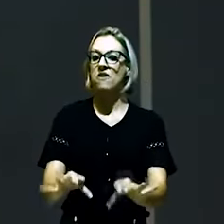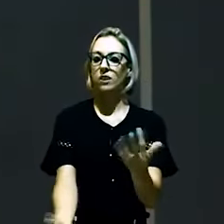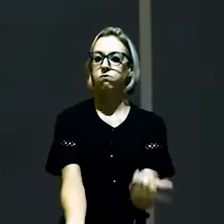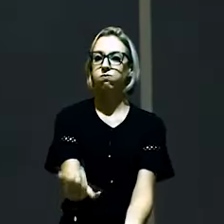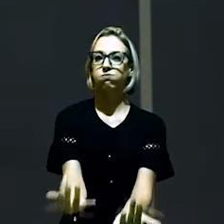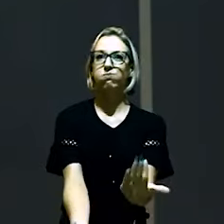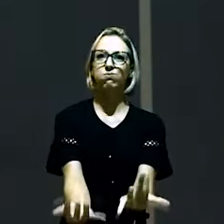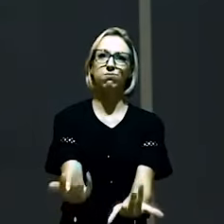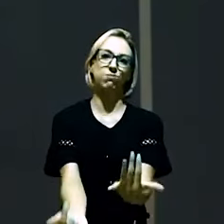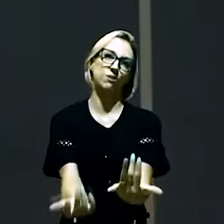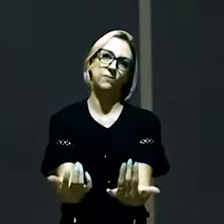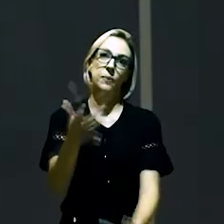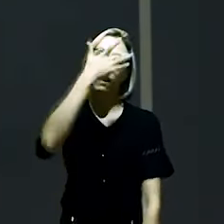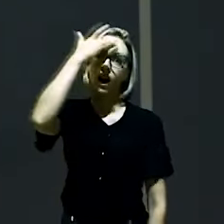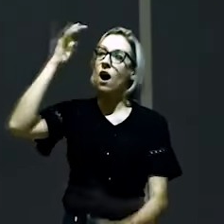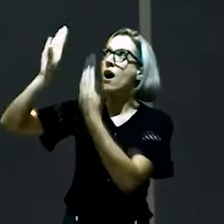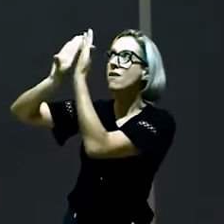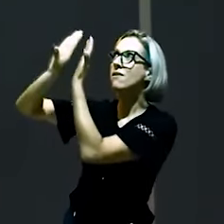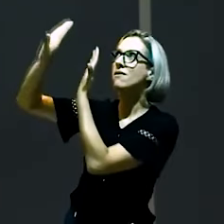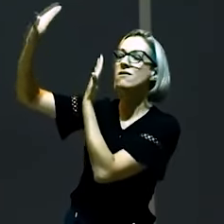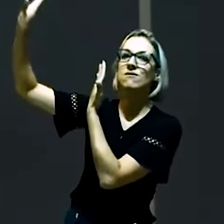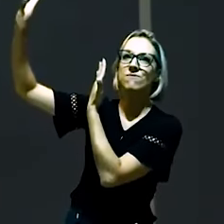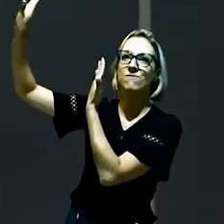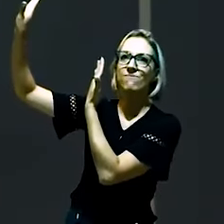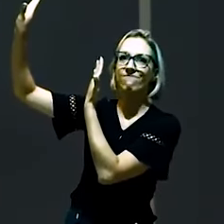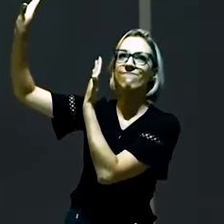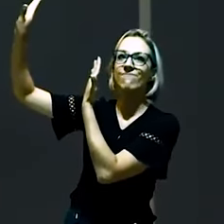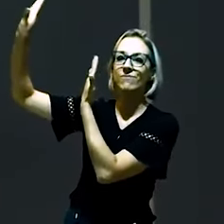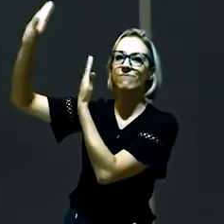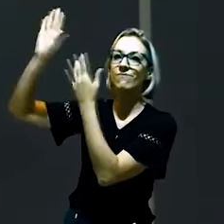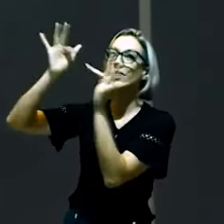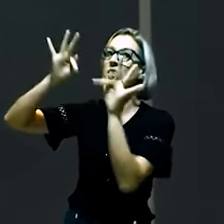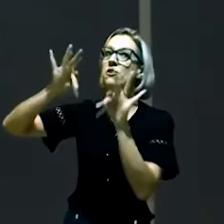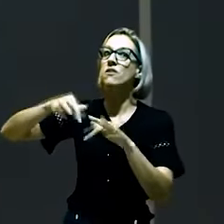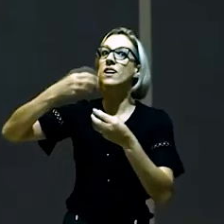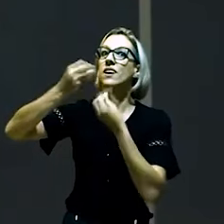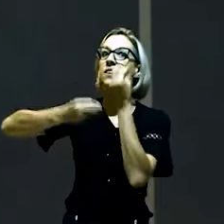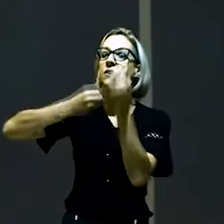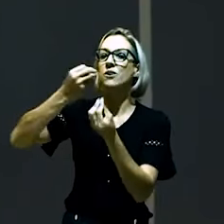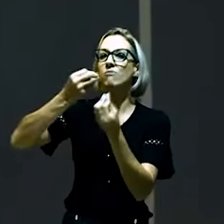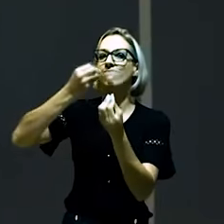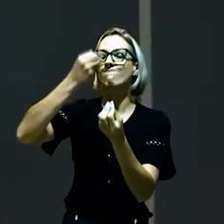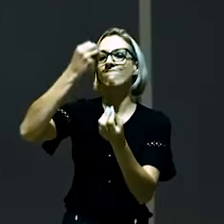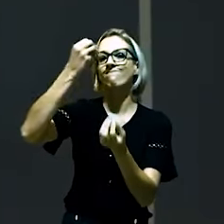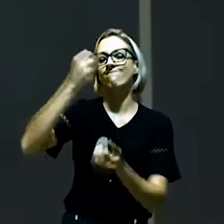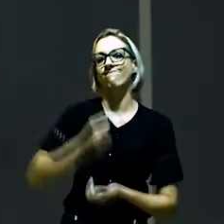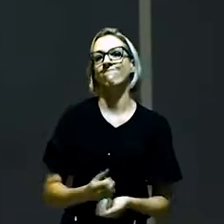Aquele que se afasta de Deus tem como fim fracasso.